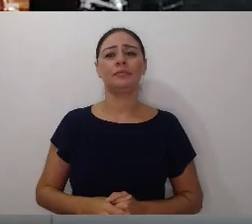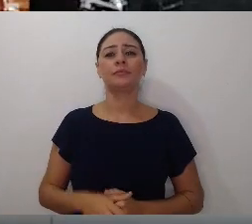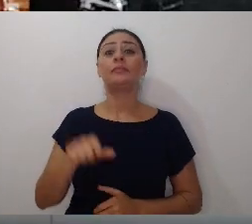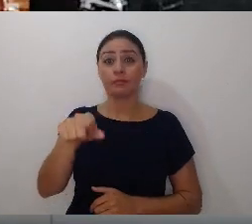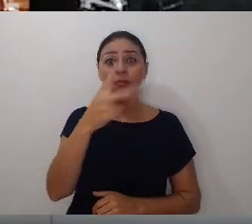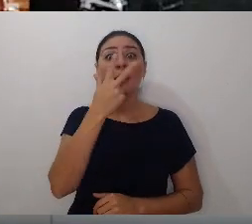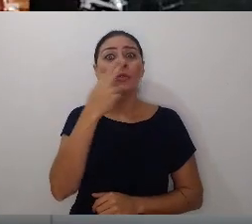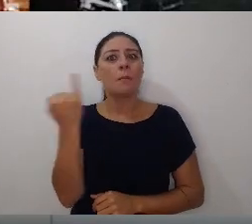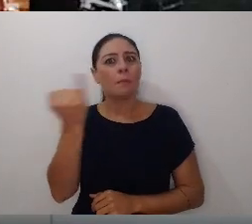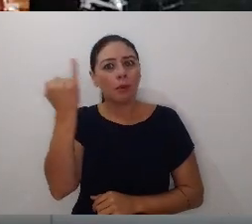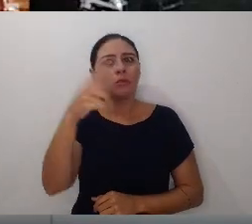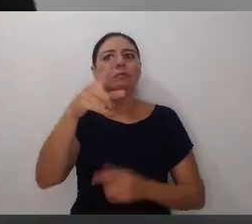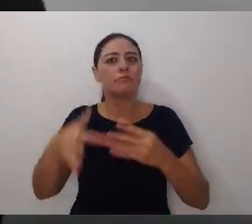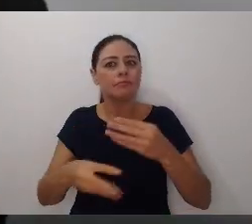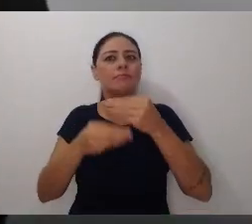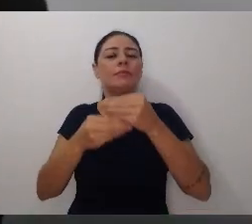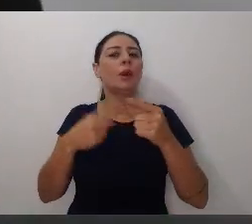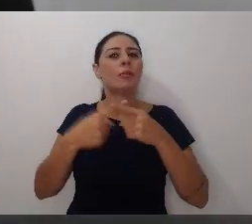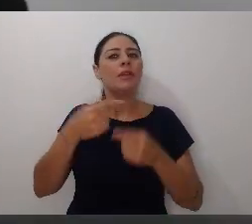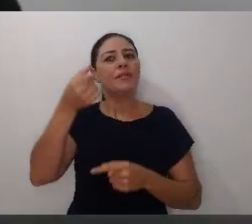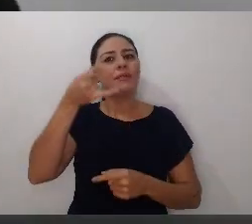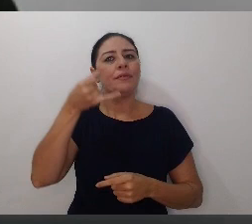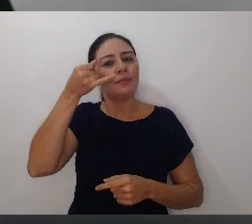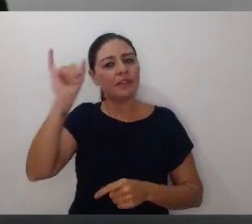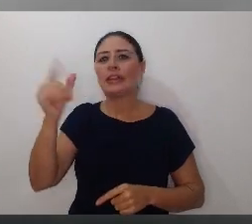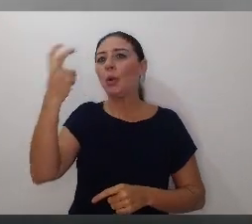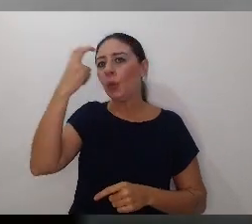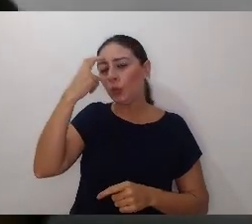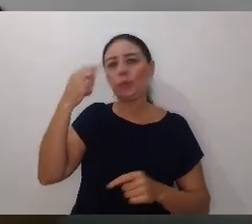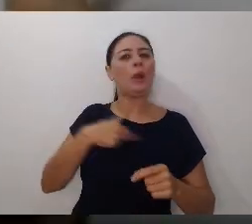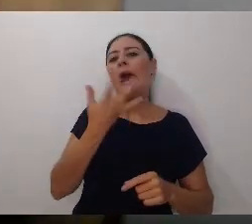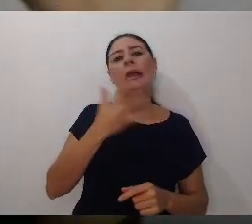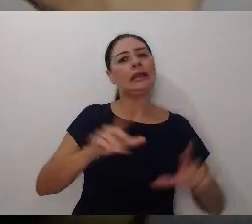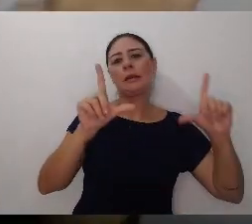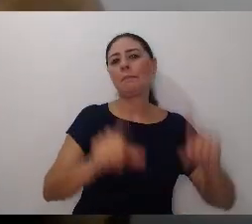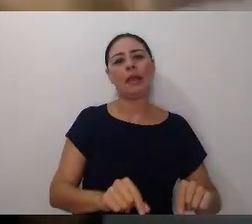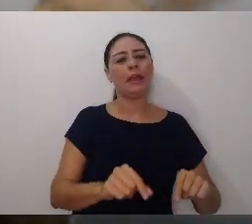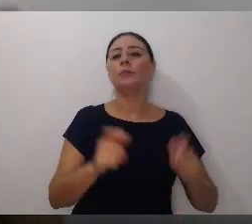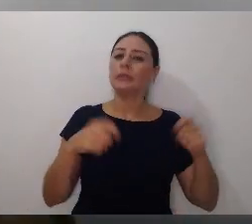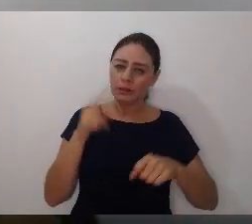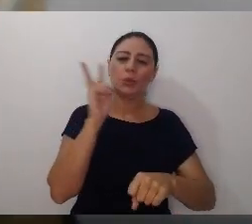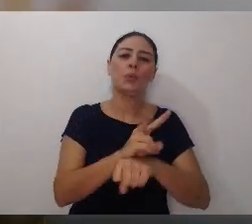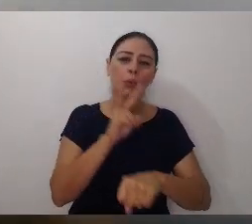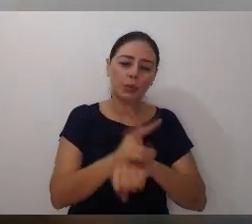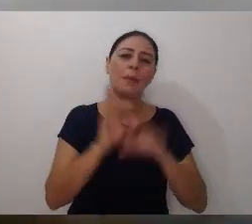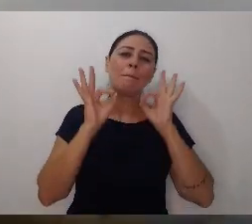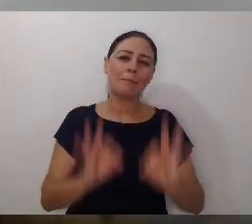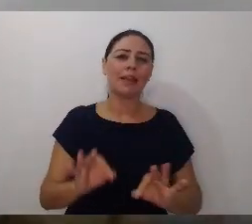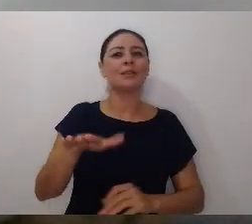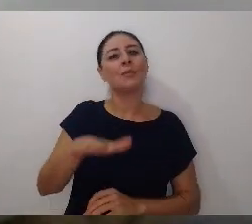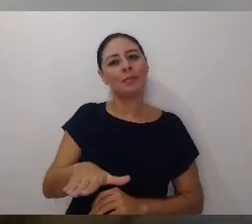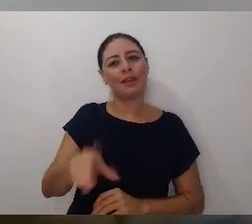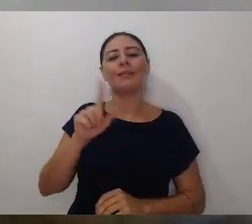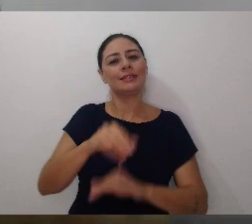sociedade. Só achei importante ressaltar, né, doutora, para não criar-se uma cultura que, não é menos, temos que cuidar